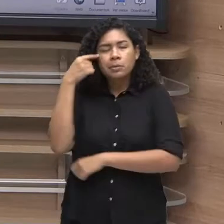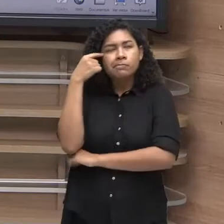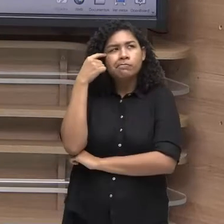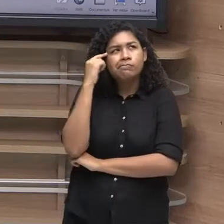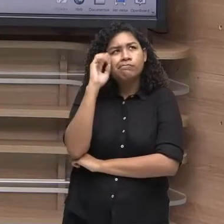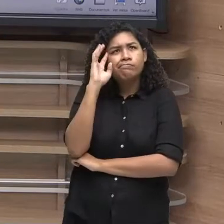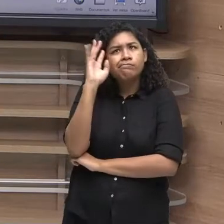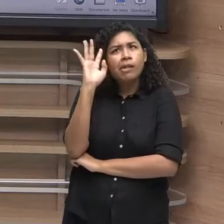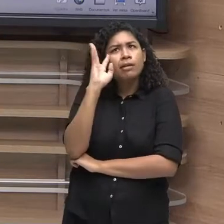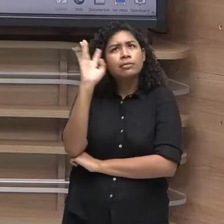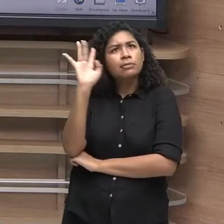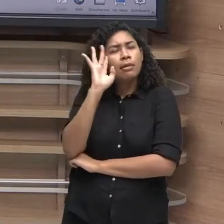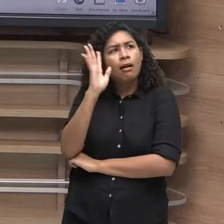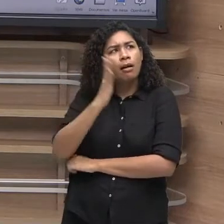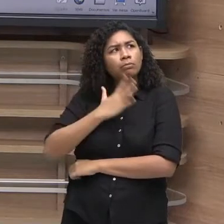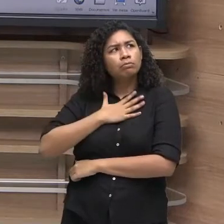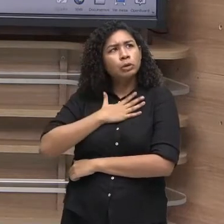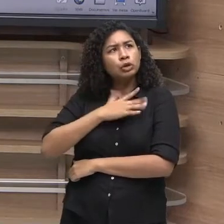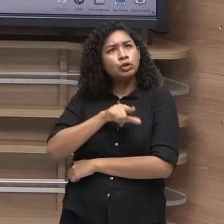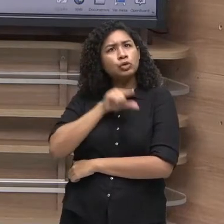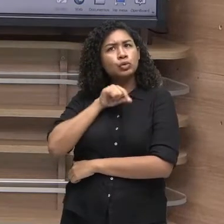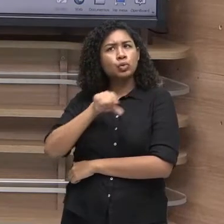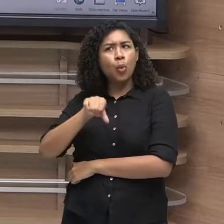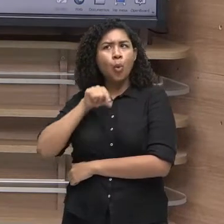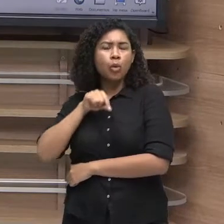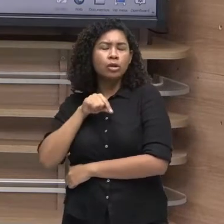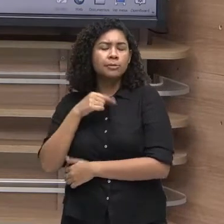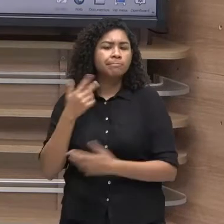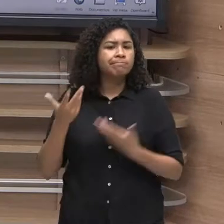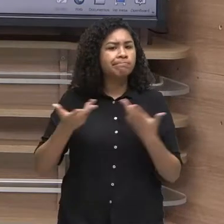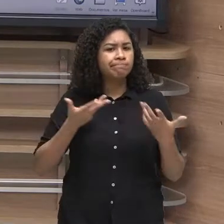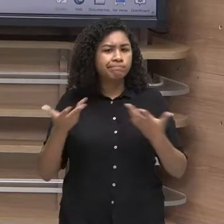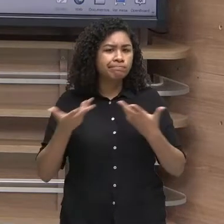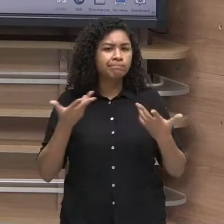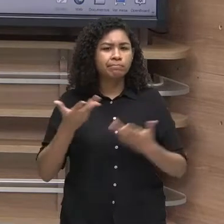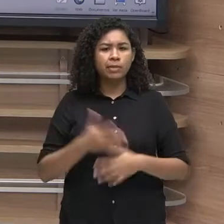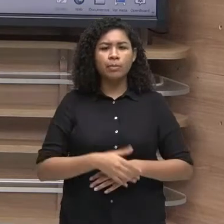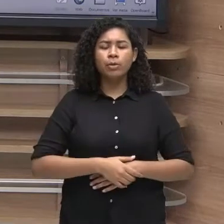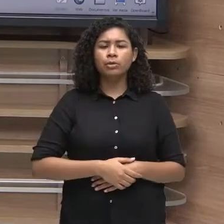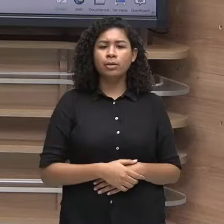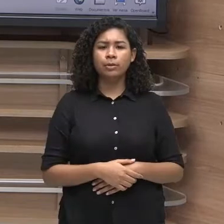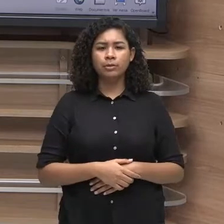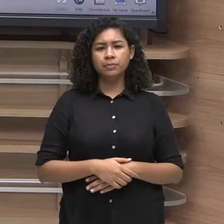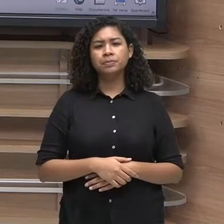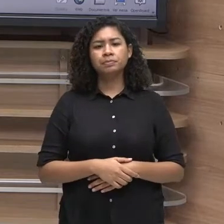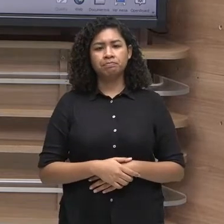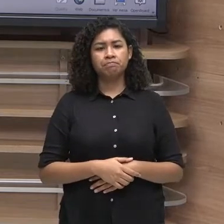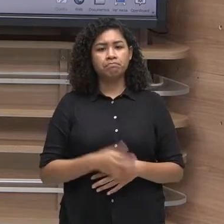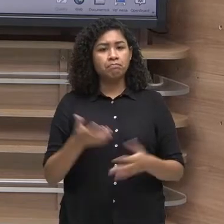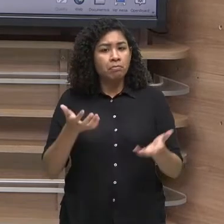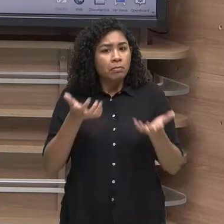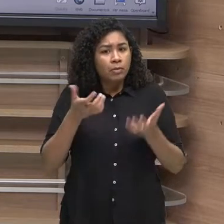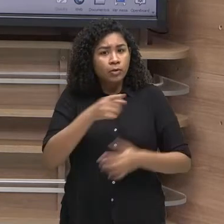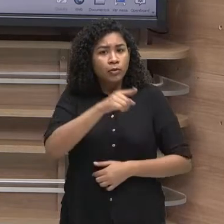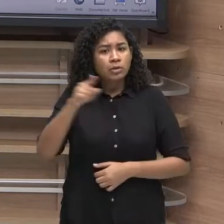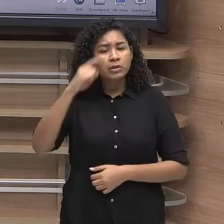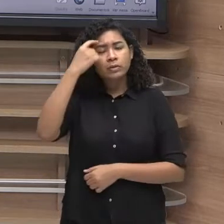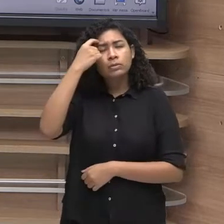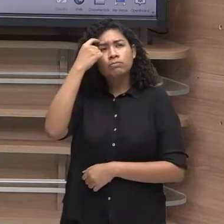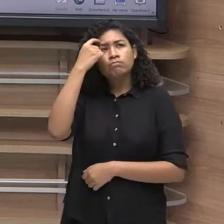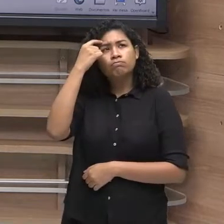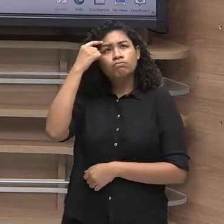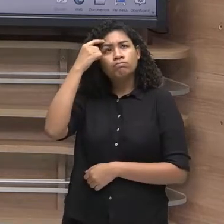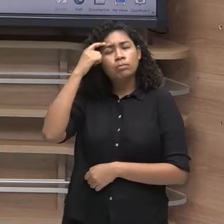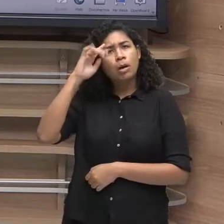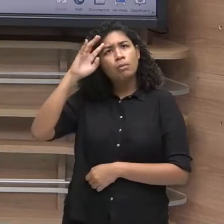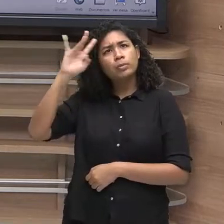vida, a pensar algo que é muito sagrado a cada um de nós, a você,